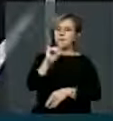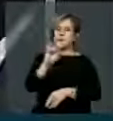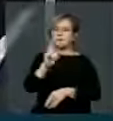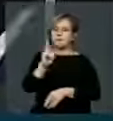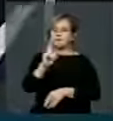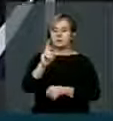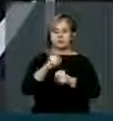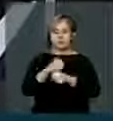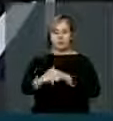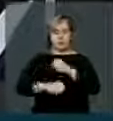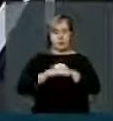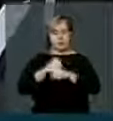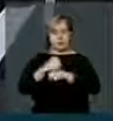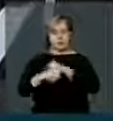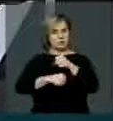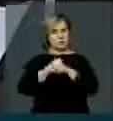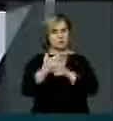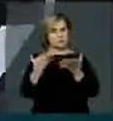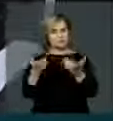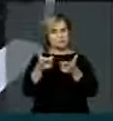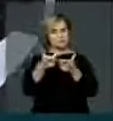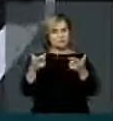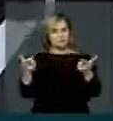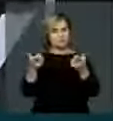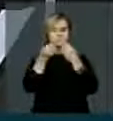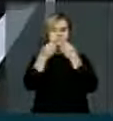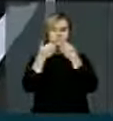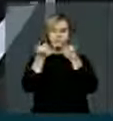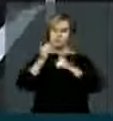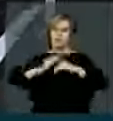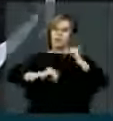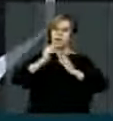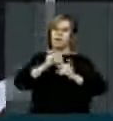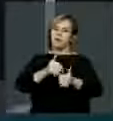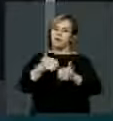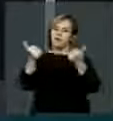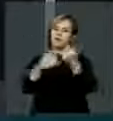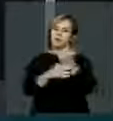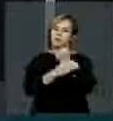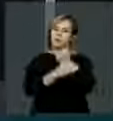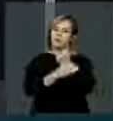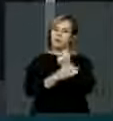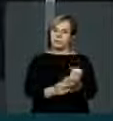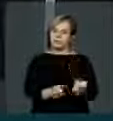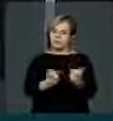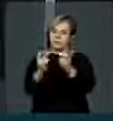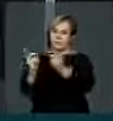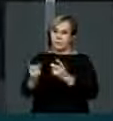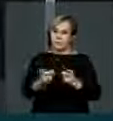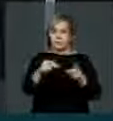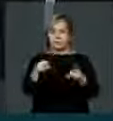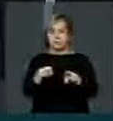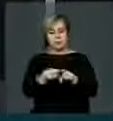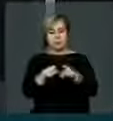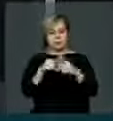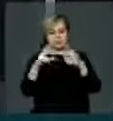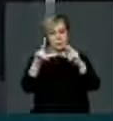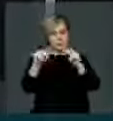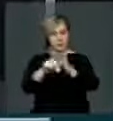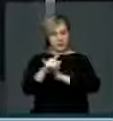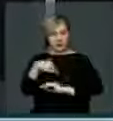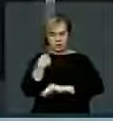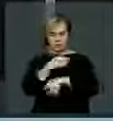reais anualmente É um cenário altamente favorável aos profissionais de corretores que por isso mesmo merecem da